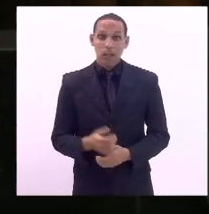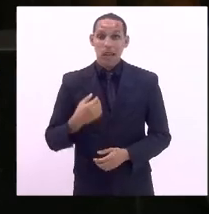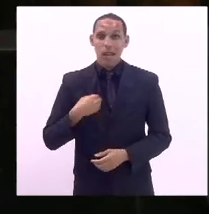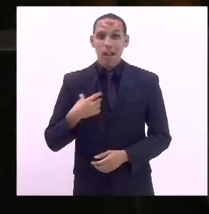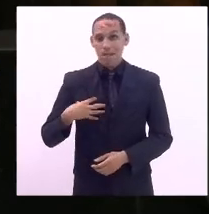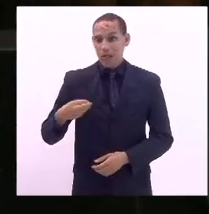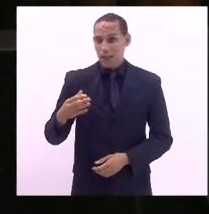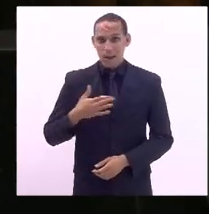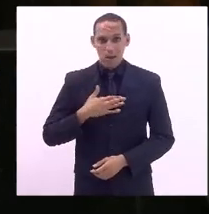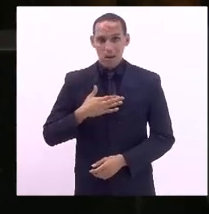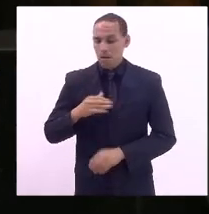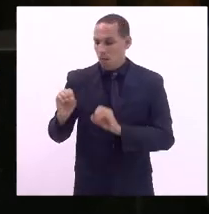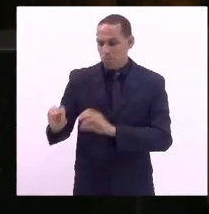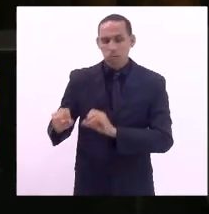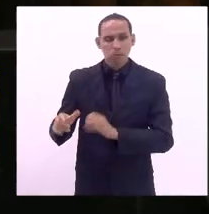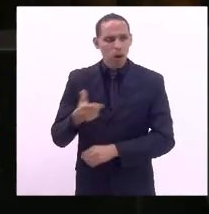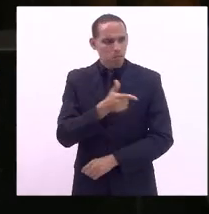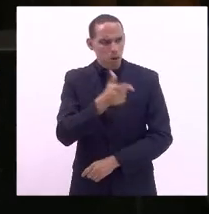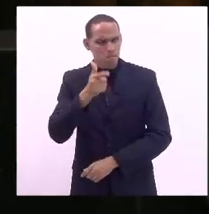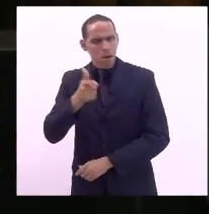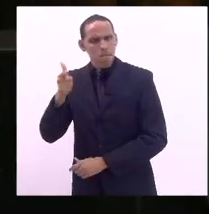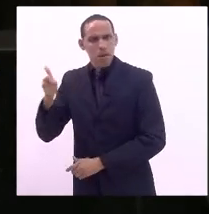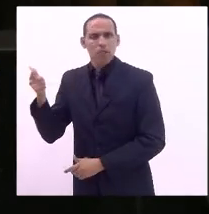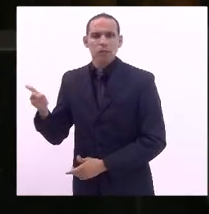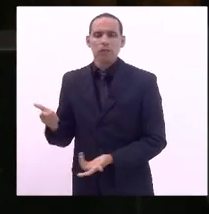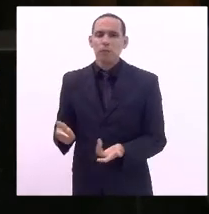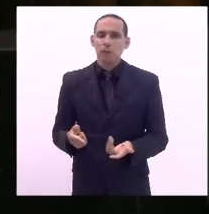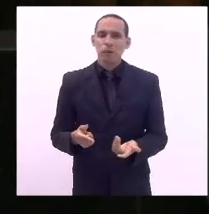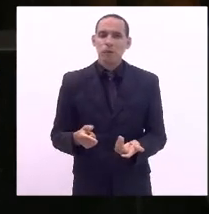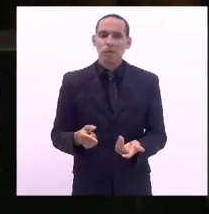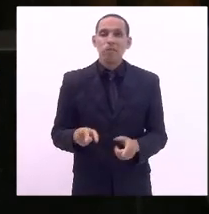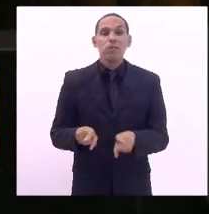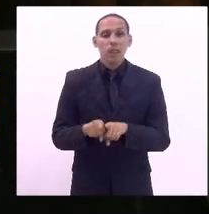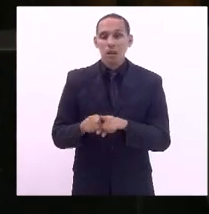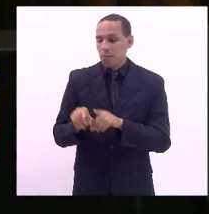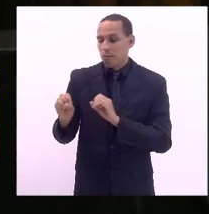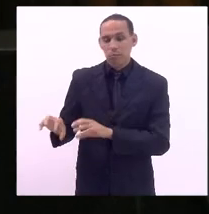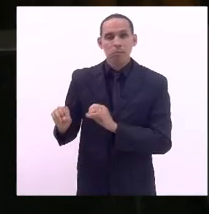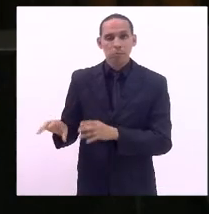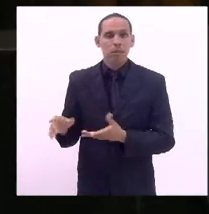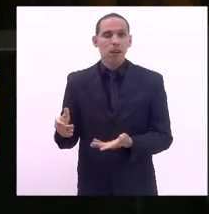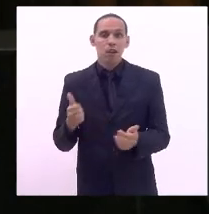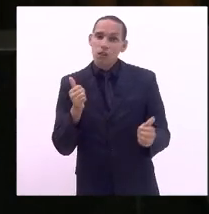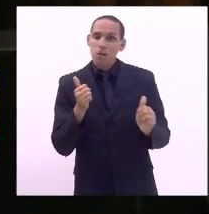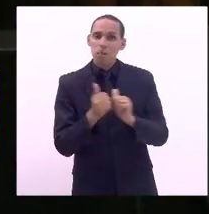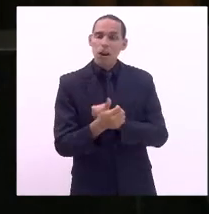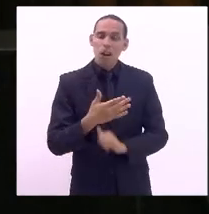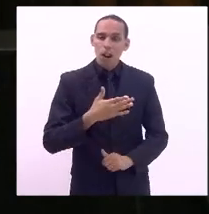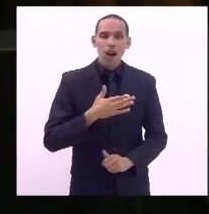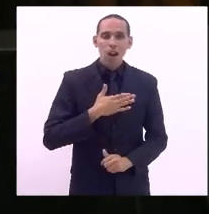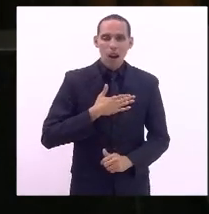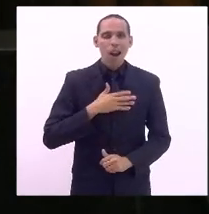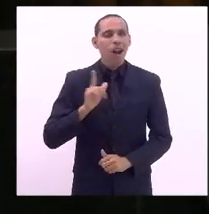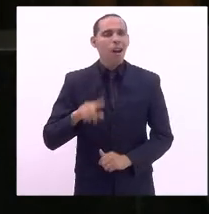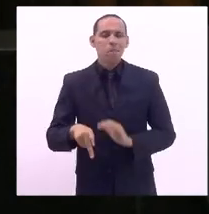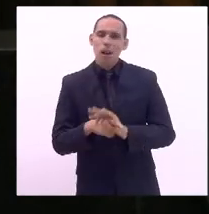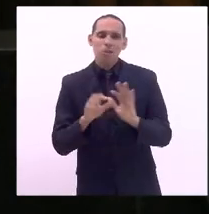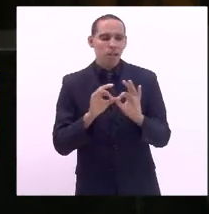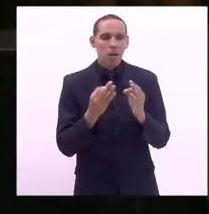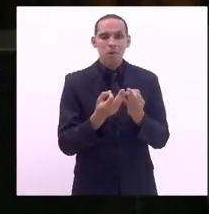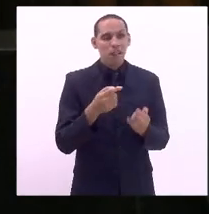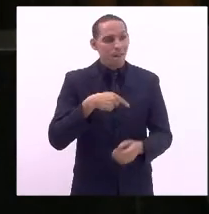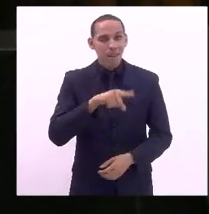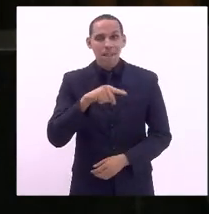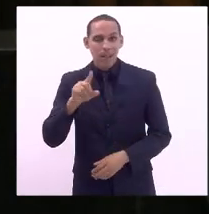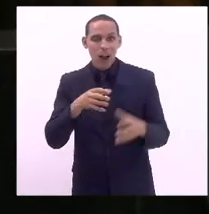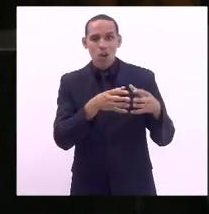ensinarei minha filha a atirar, ensinarei a ela a apreciar o esporte, um esporte familiar. Quando a gente vai nos